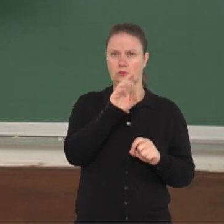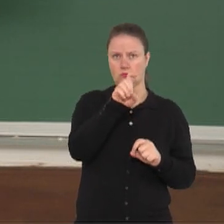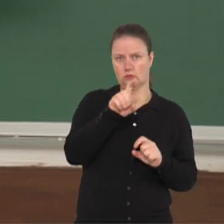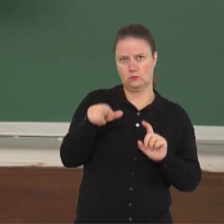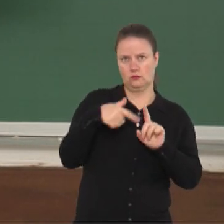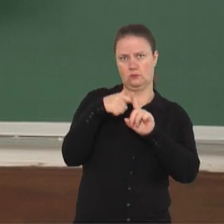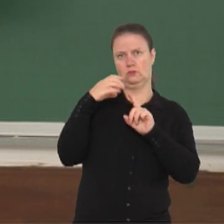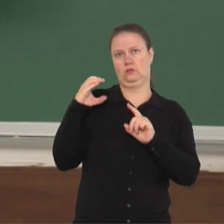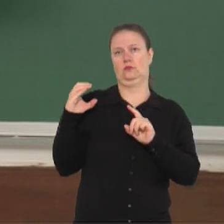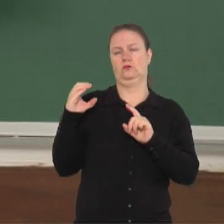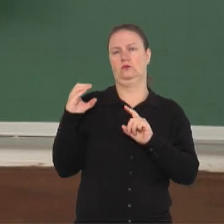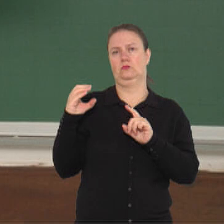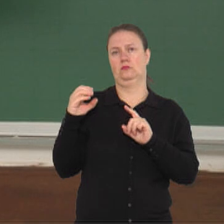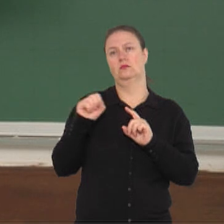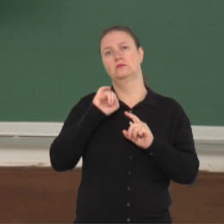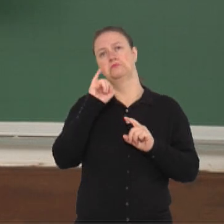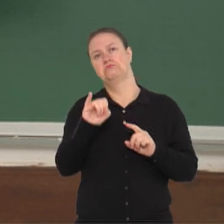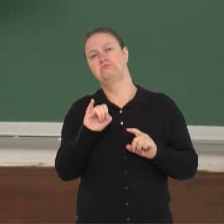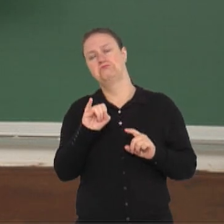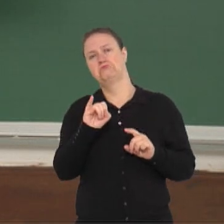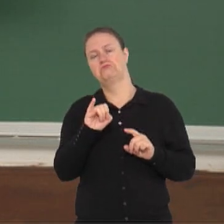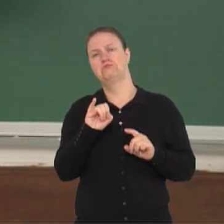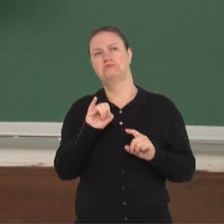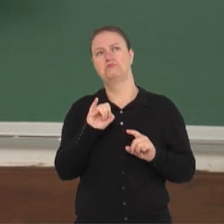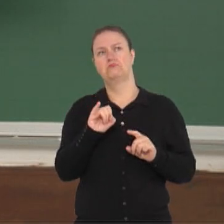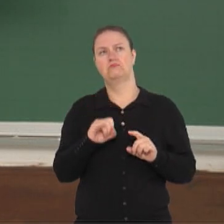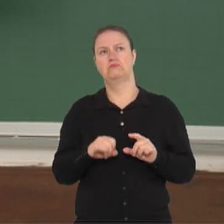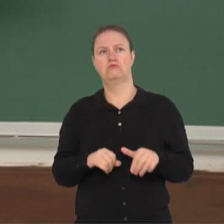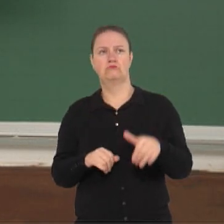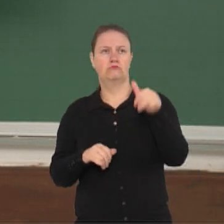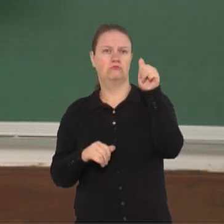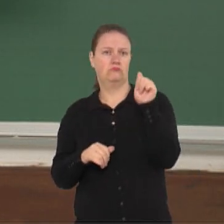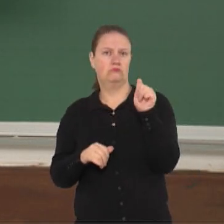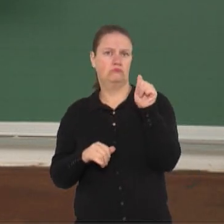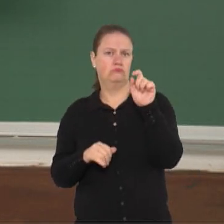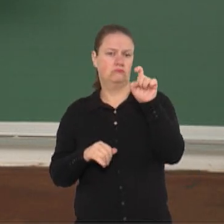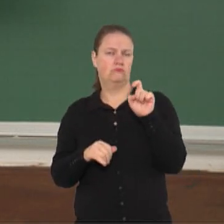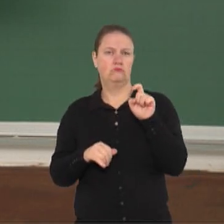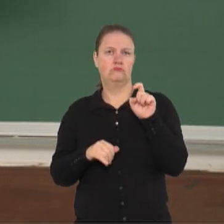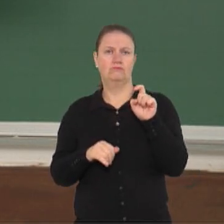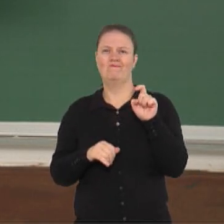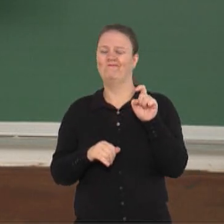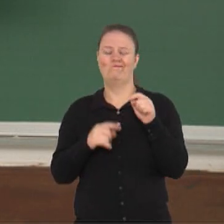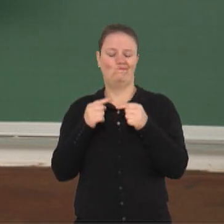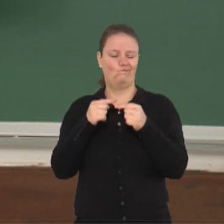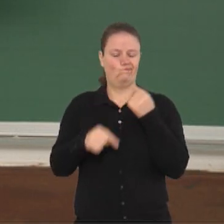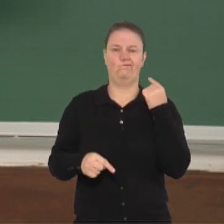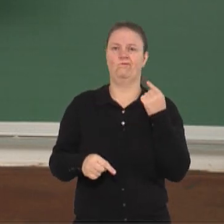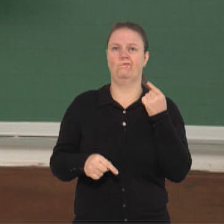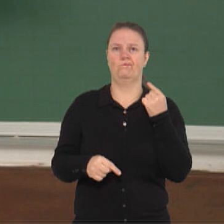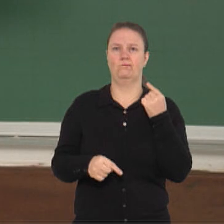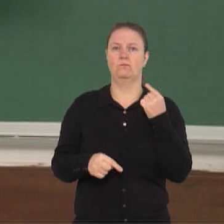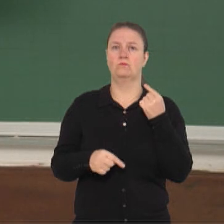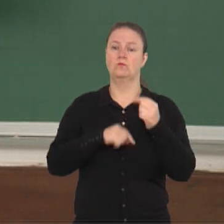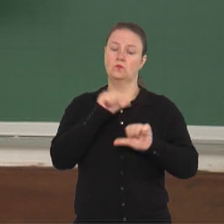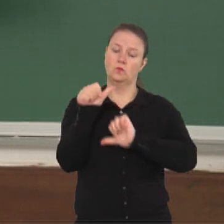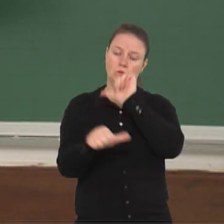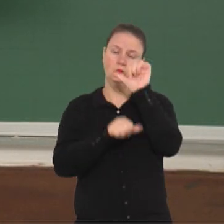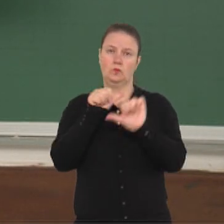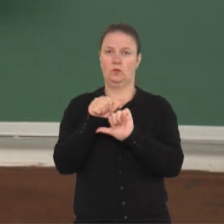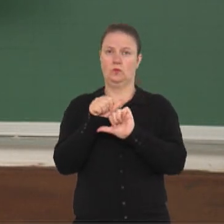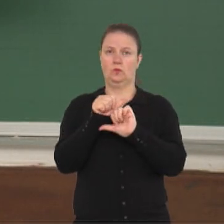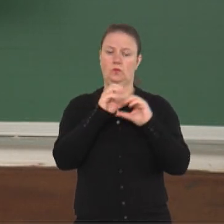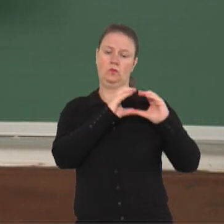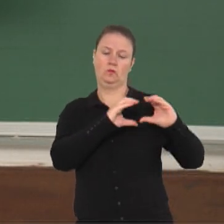aí, se eu não tenho o termo da variável ao quadrado, deixa de ser função do segundo grau, passa a